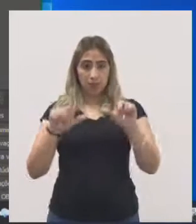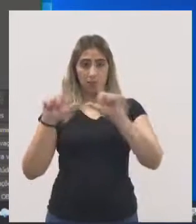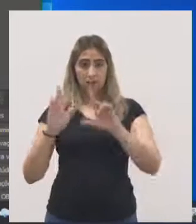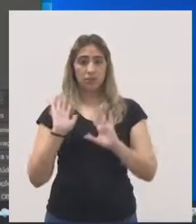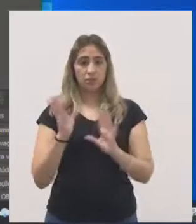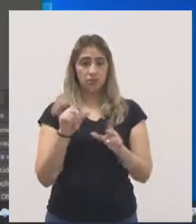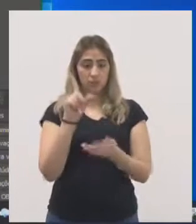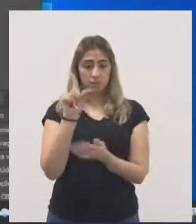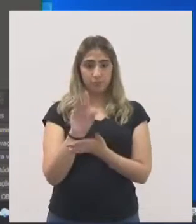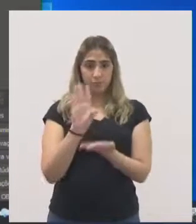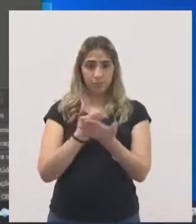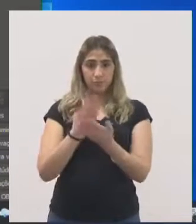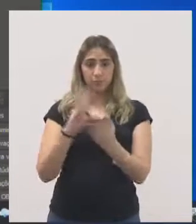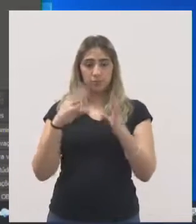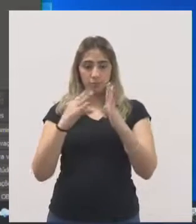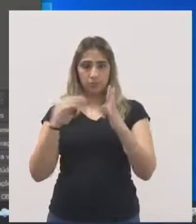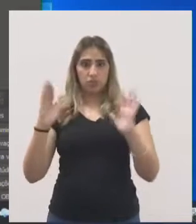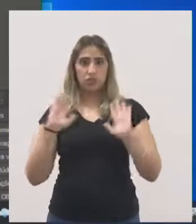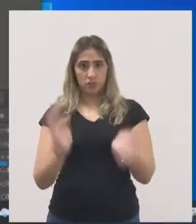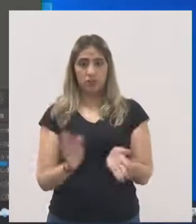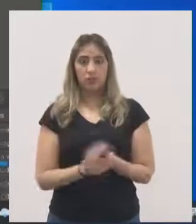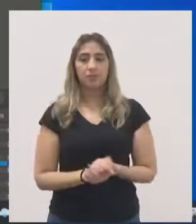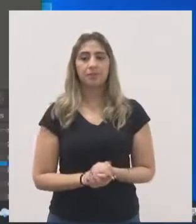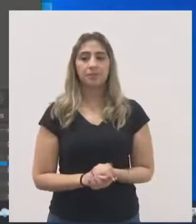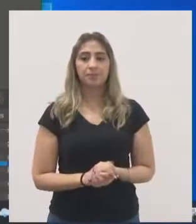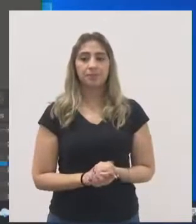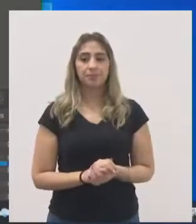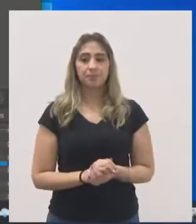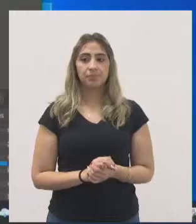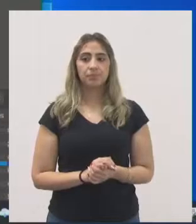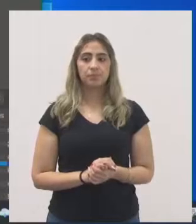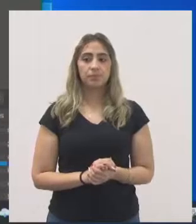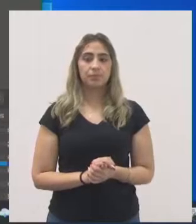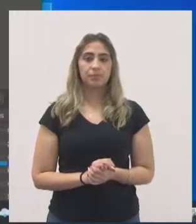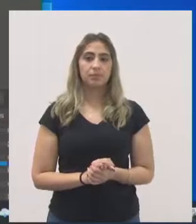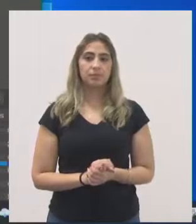sendo capturada, já estou capturando a minha tela.